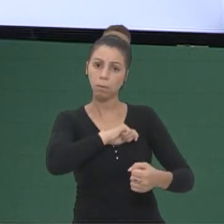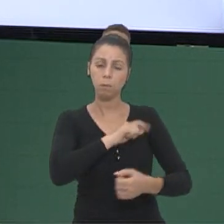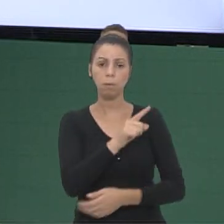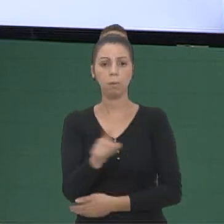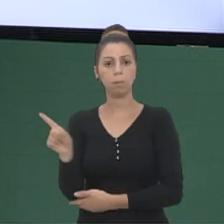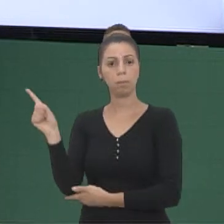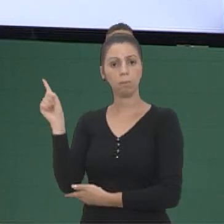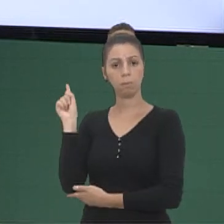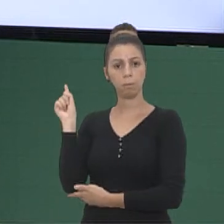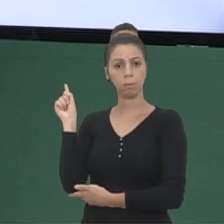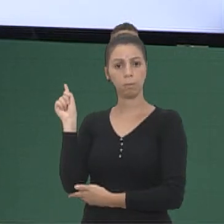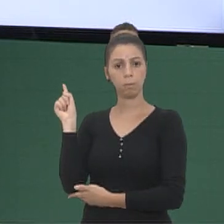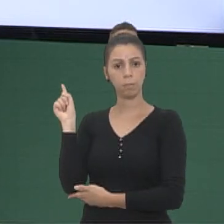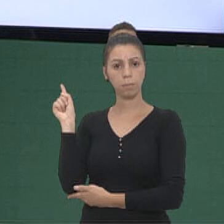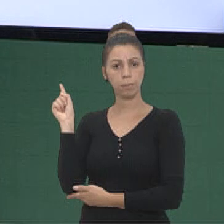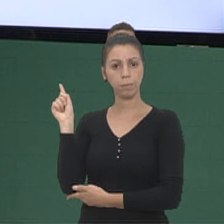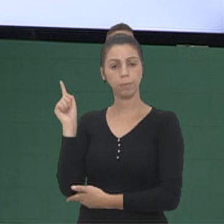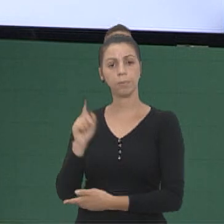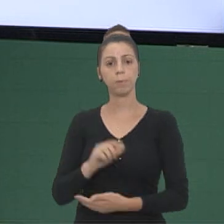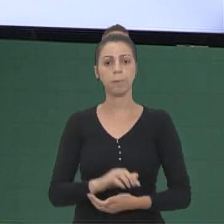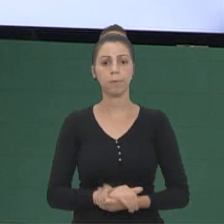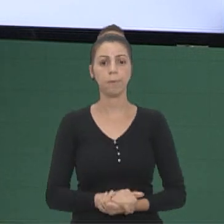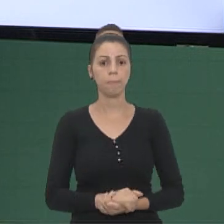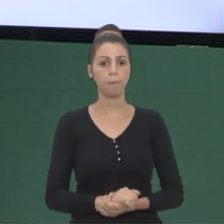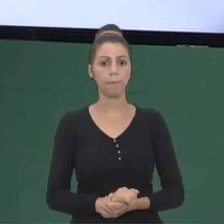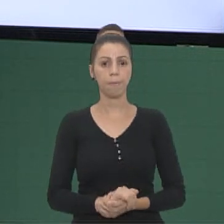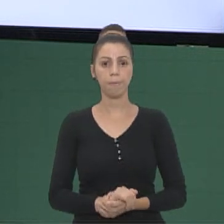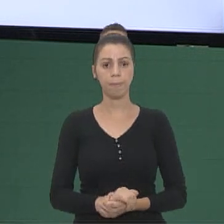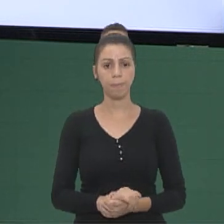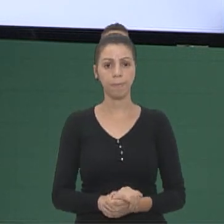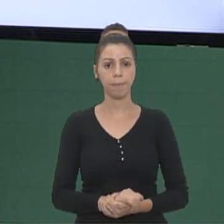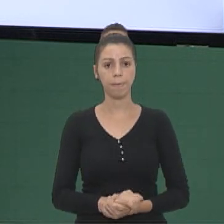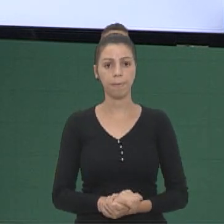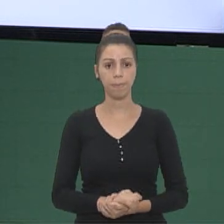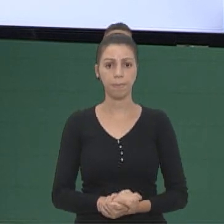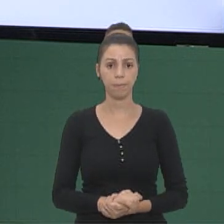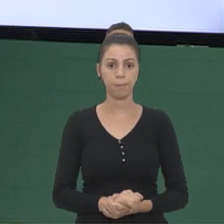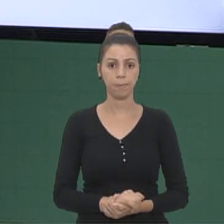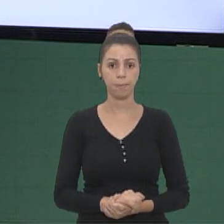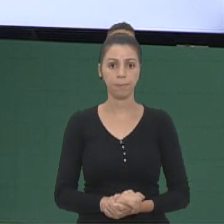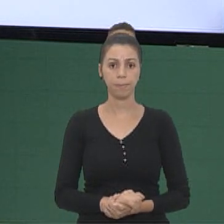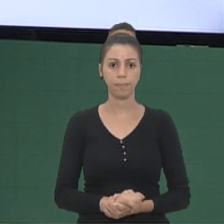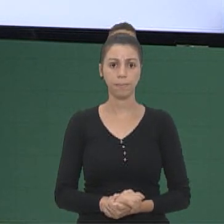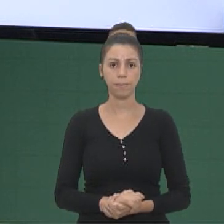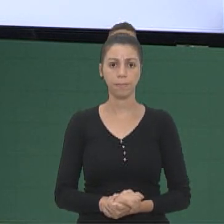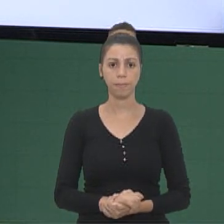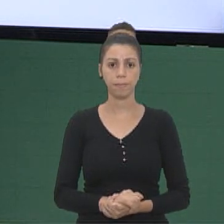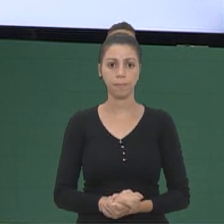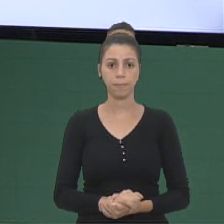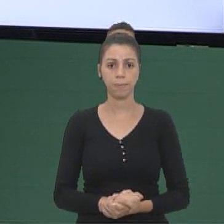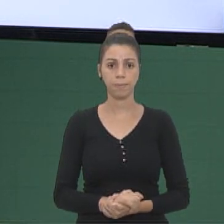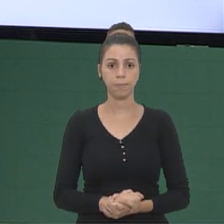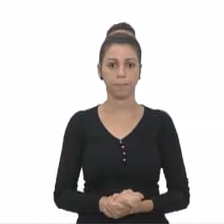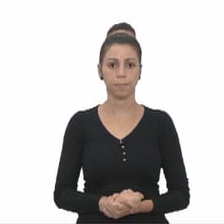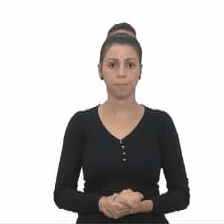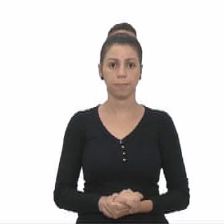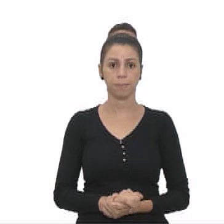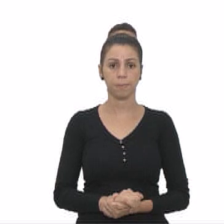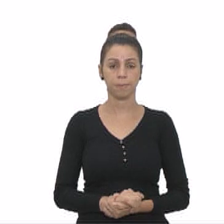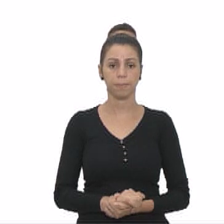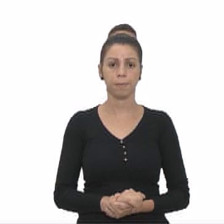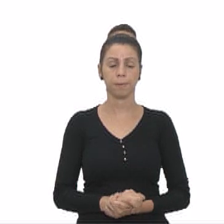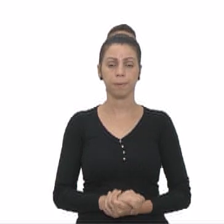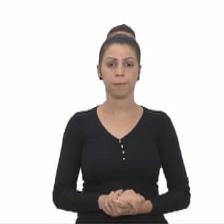muy bien que no estarás. Veja um verso retirado do poema do Júlio Cortázar que nós abordamos na aula de hoje.